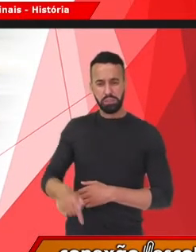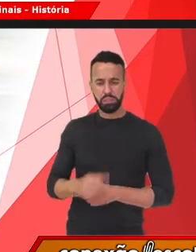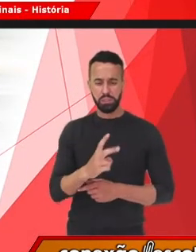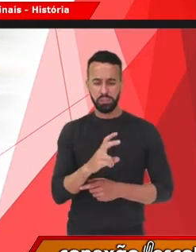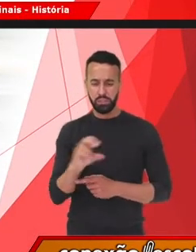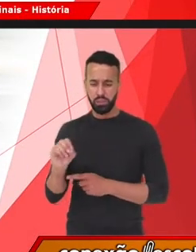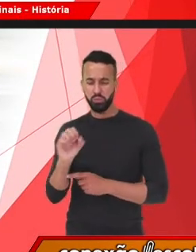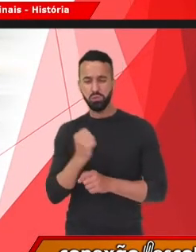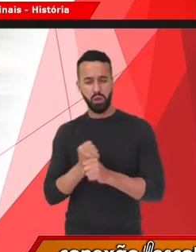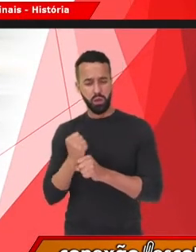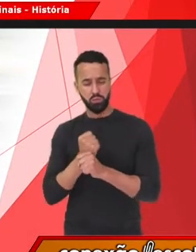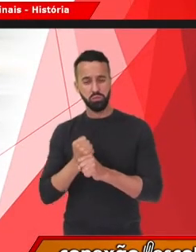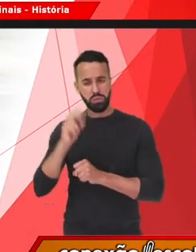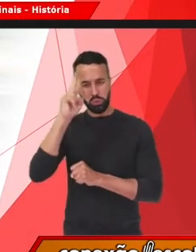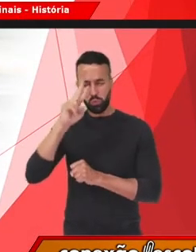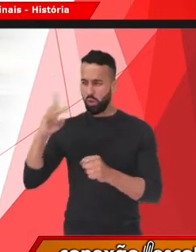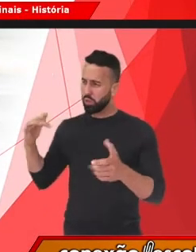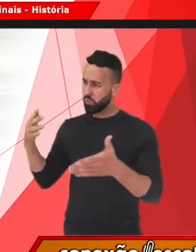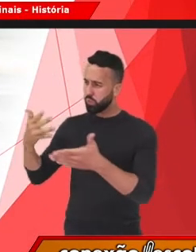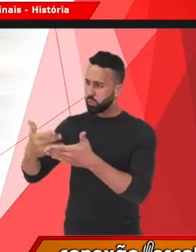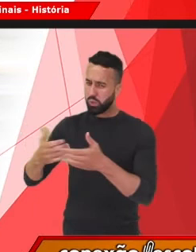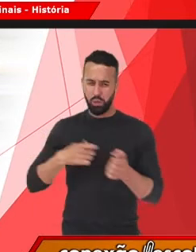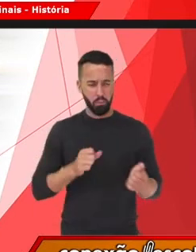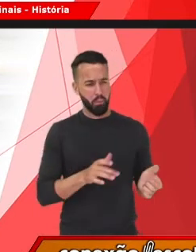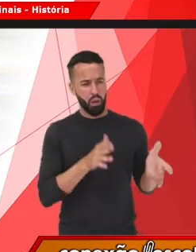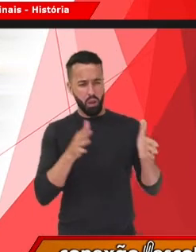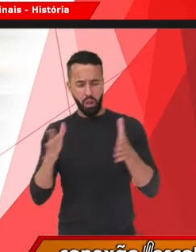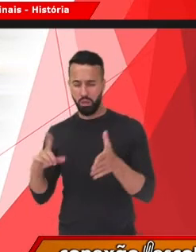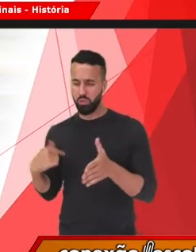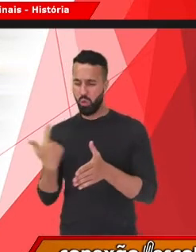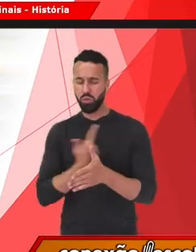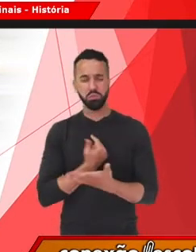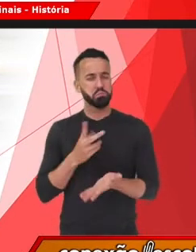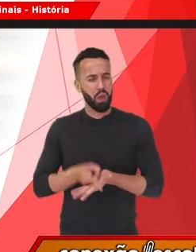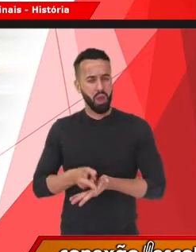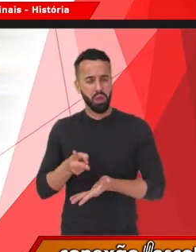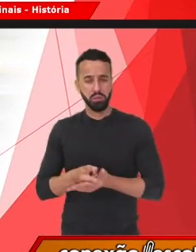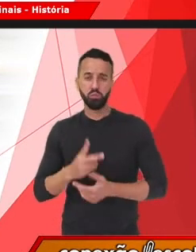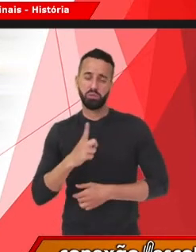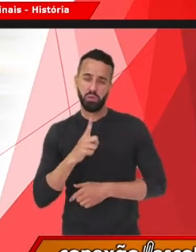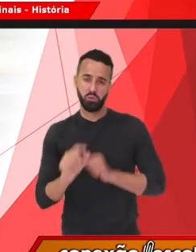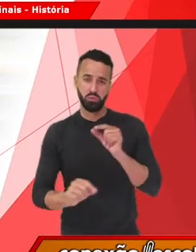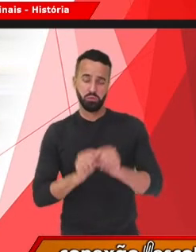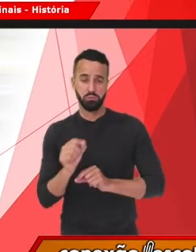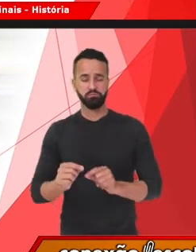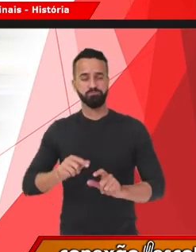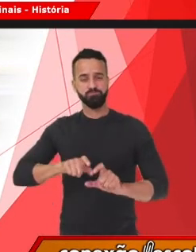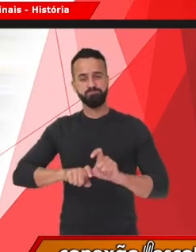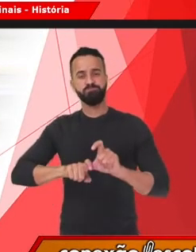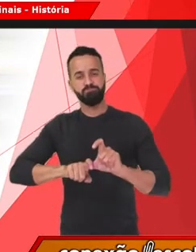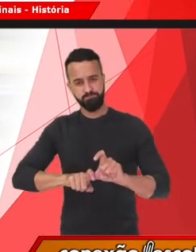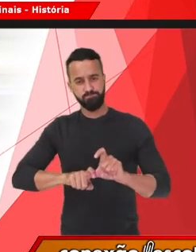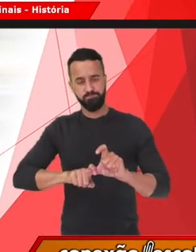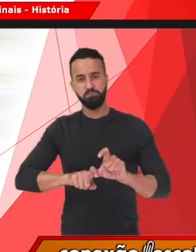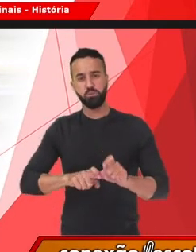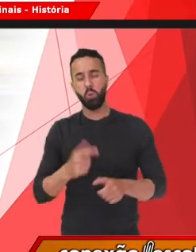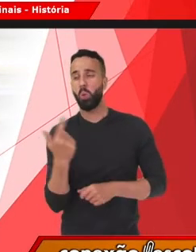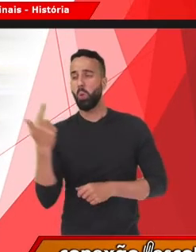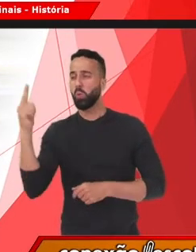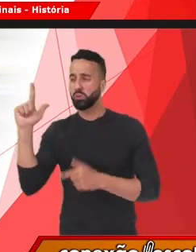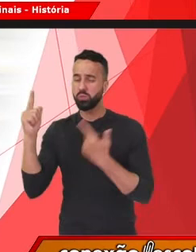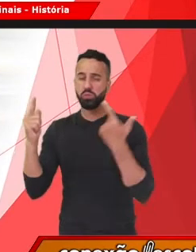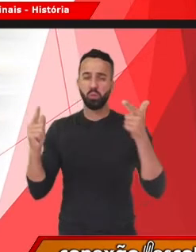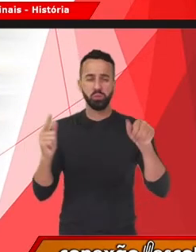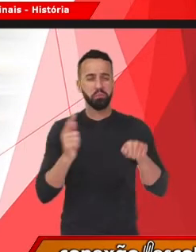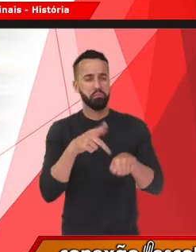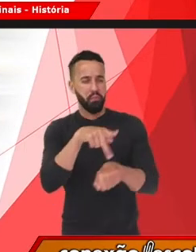de história, nós ainda conservamos, nós ainda nos mantemos como dependentes de outras